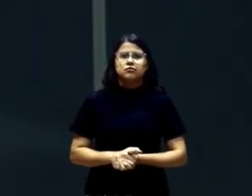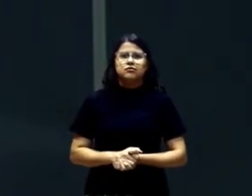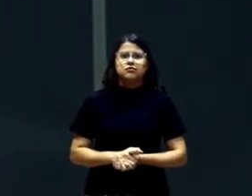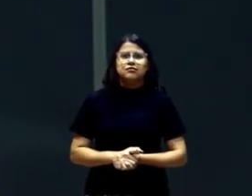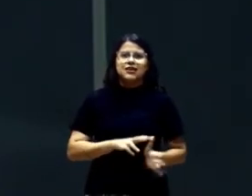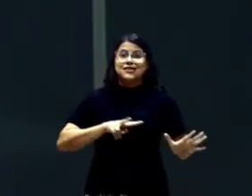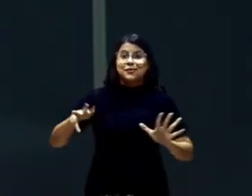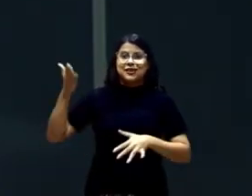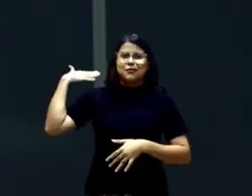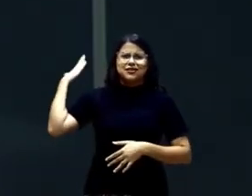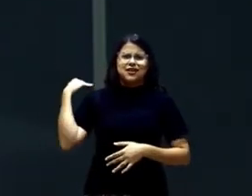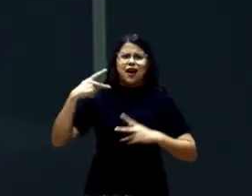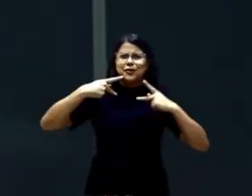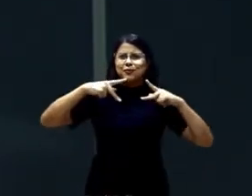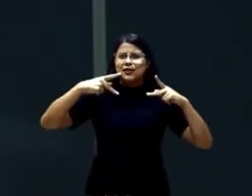tudo embora.